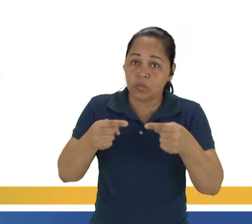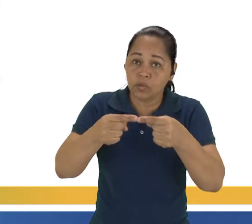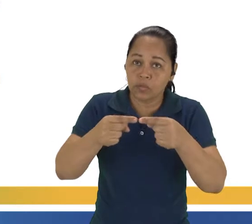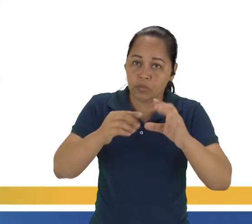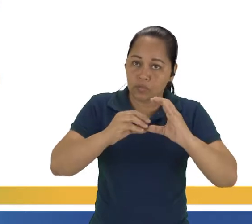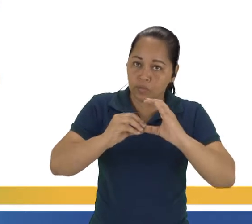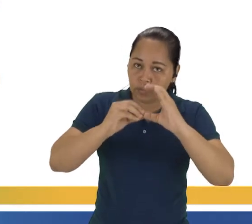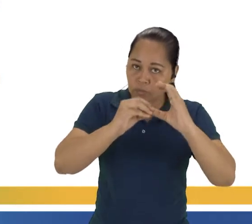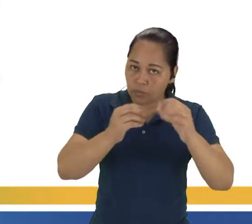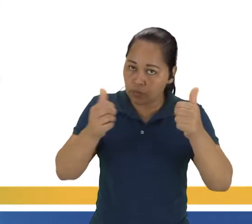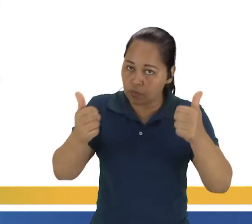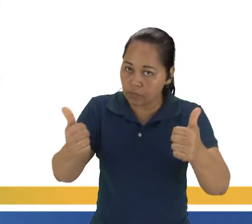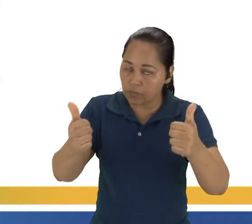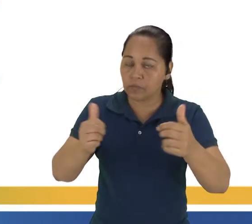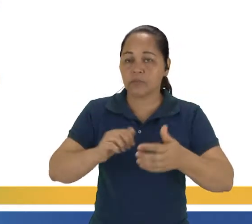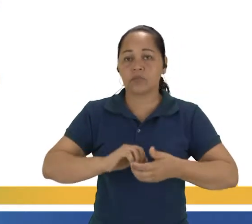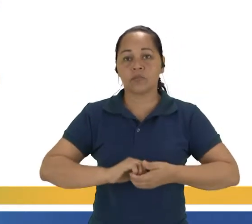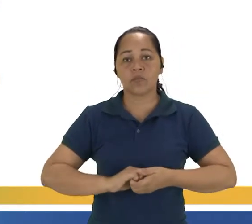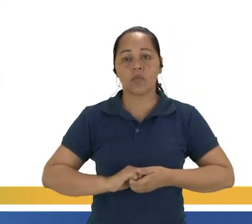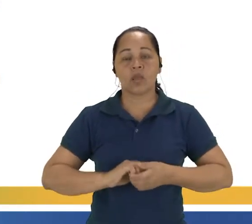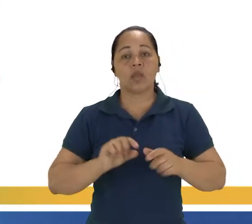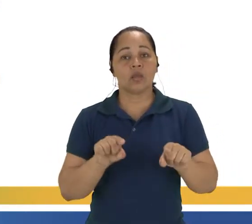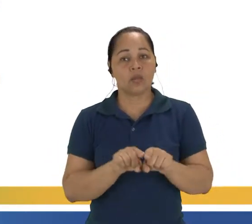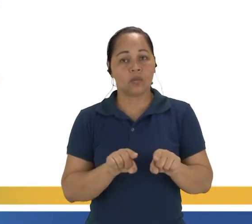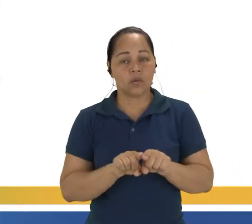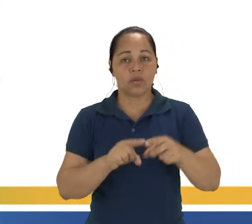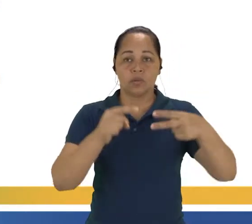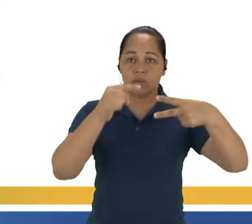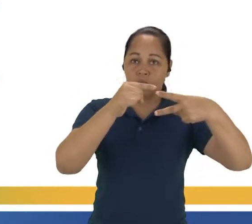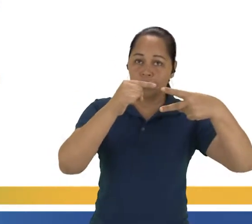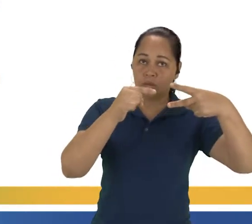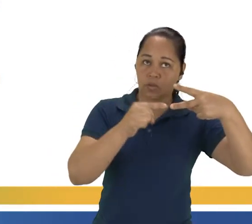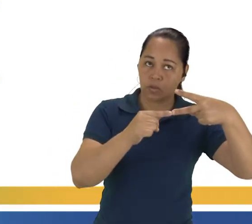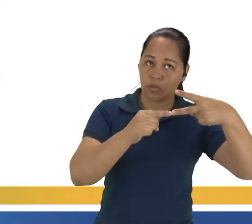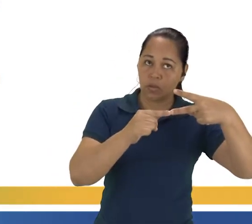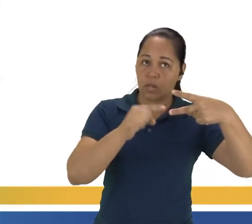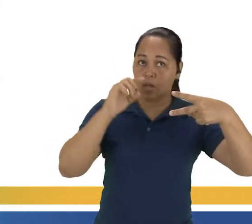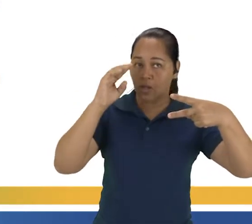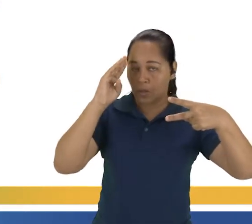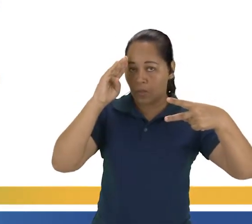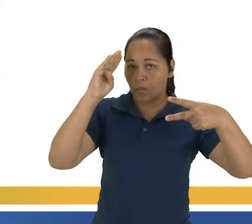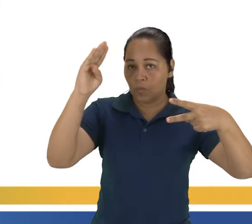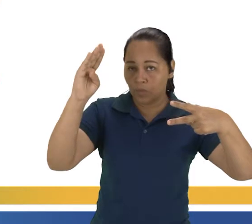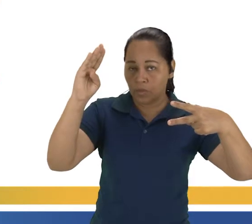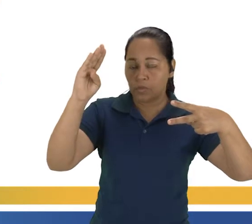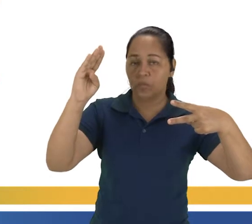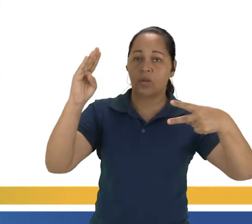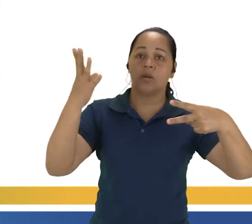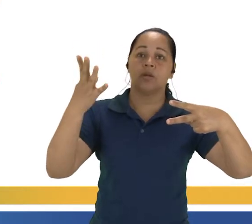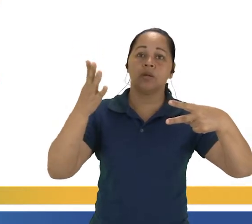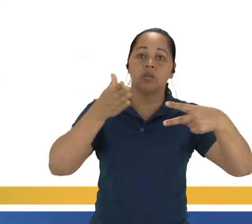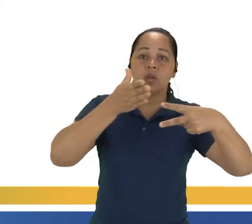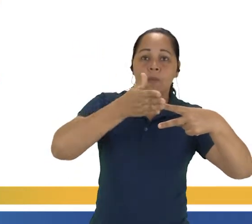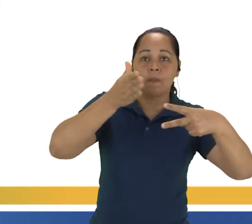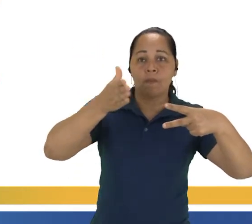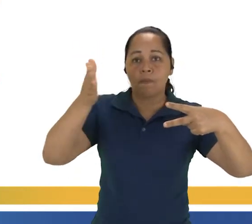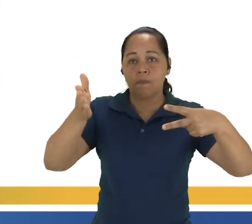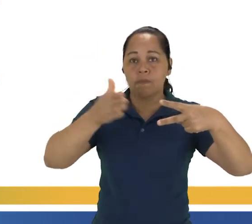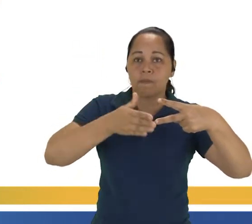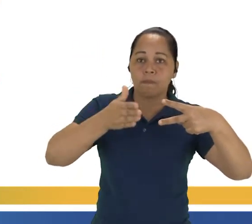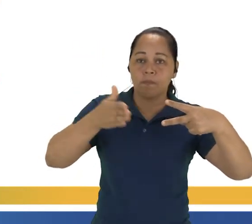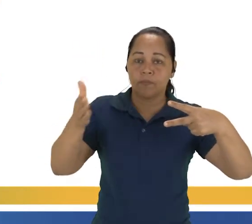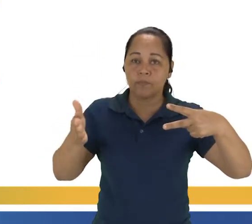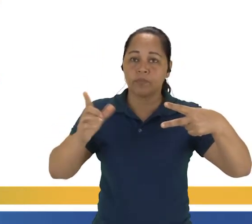bom? Nisso, a gente tem duas importantes etapas no ciclo